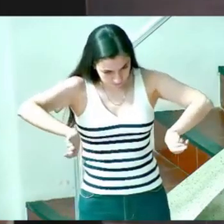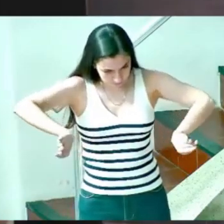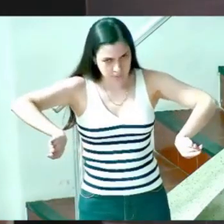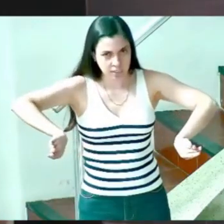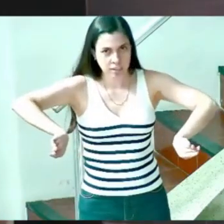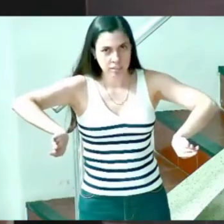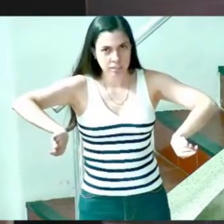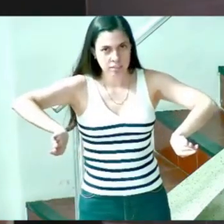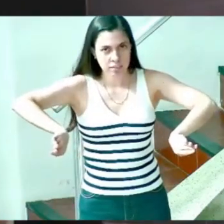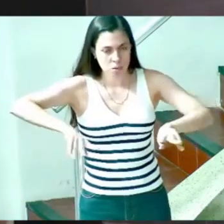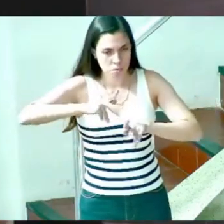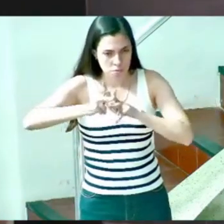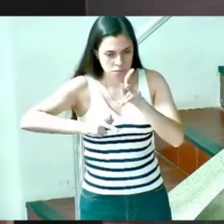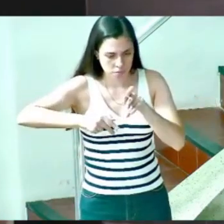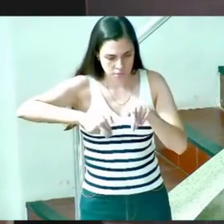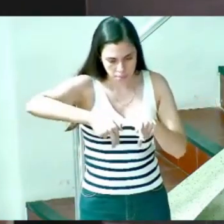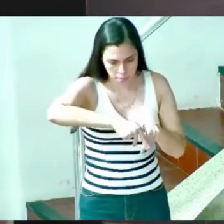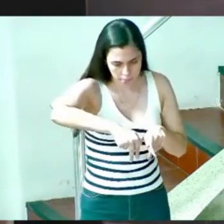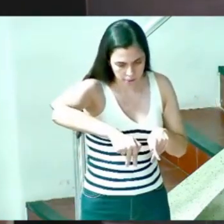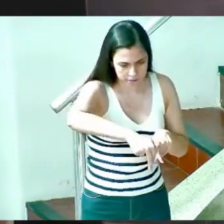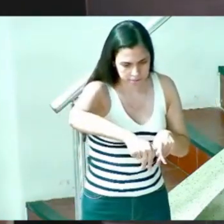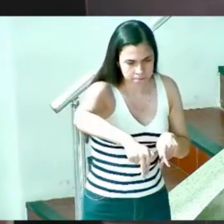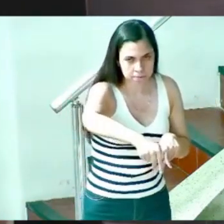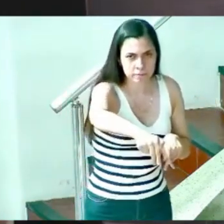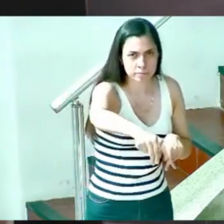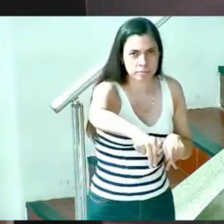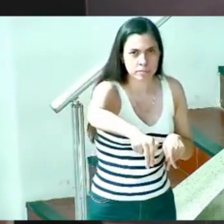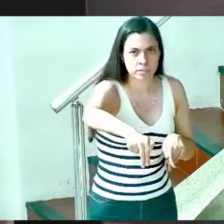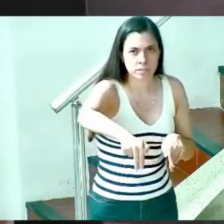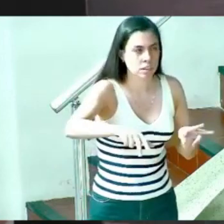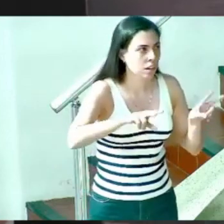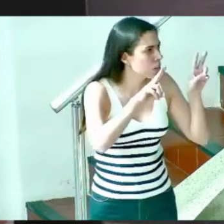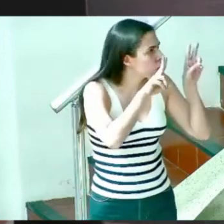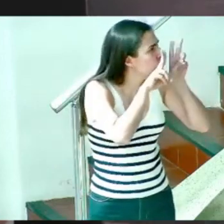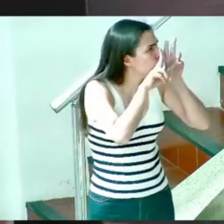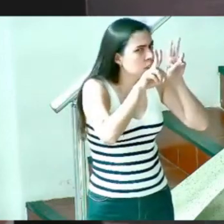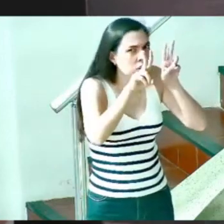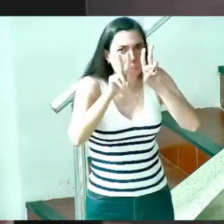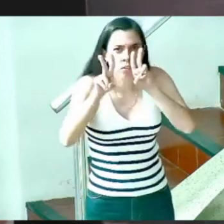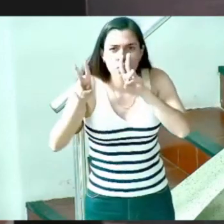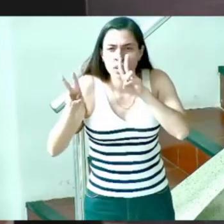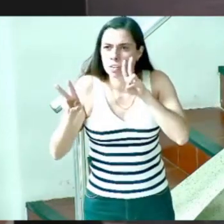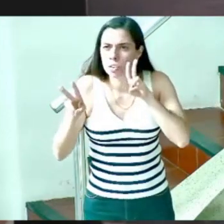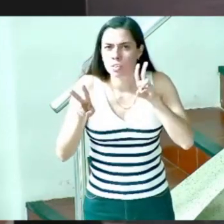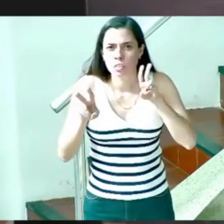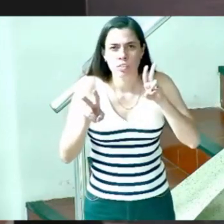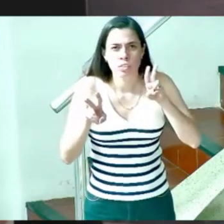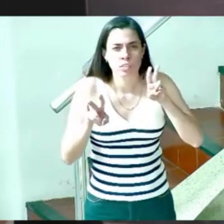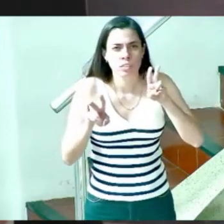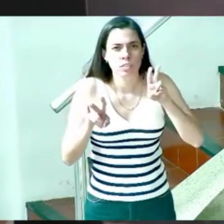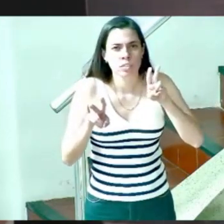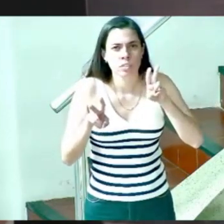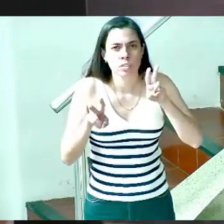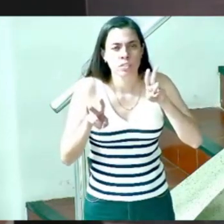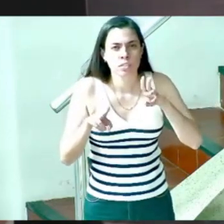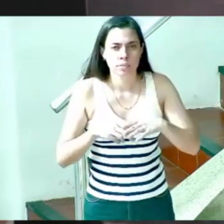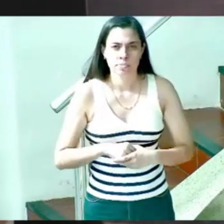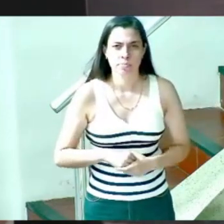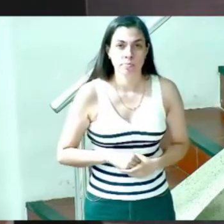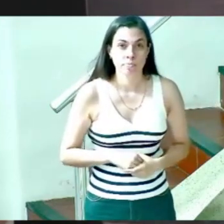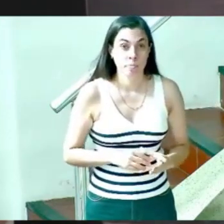eles atravessaram o mar. E eles também foram espectadores de Deus nas águas do